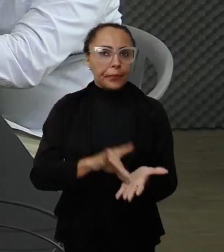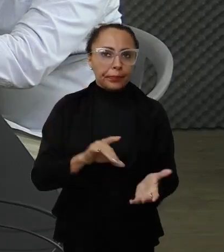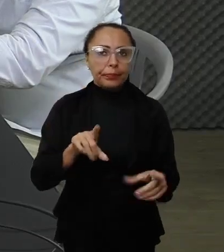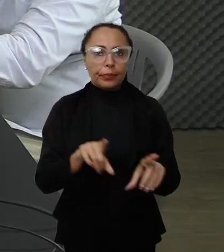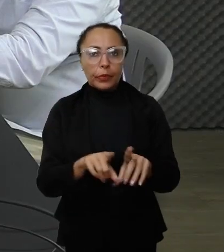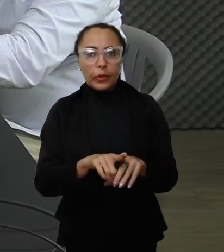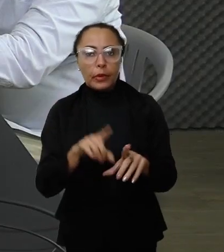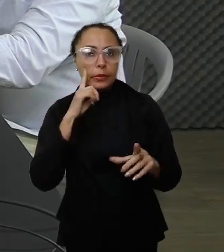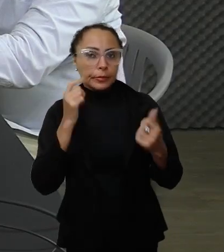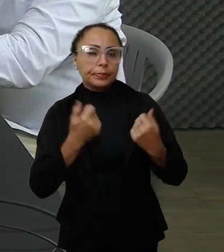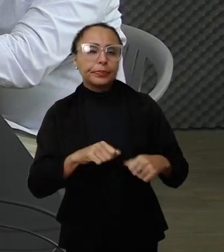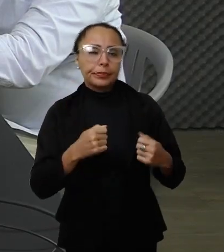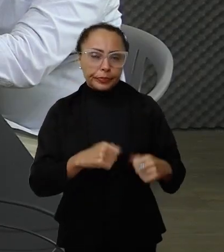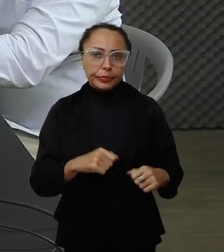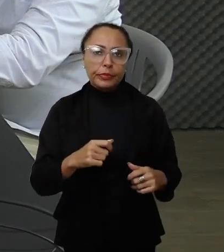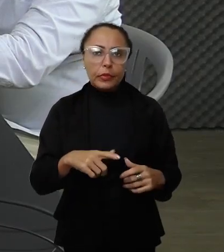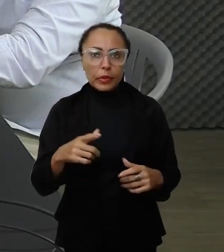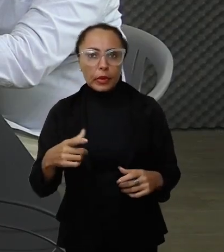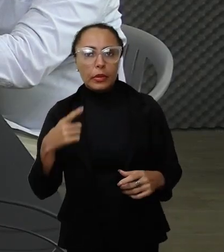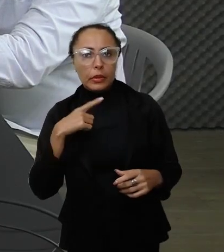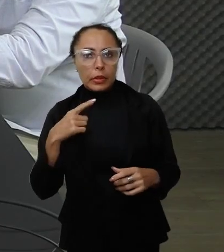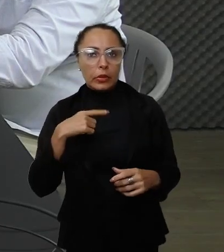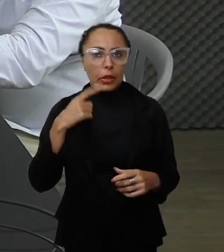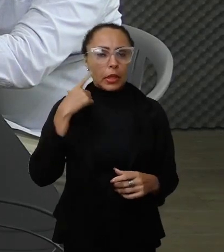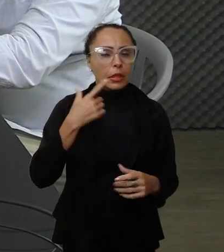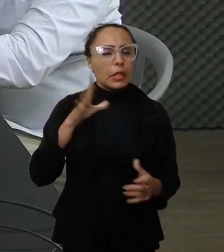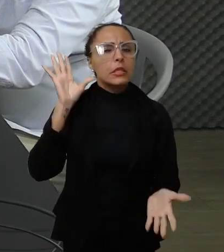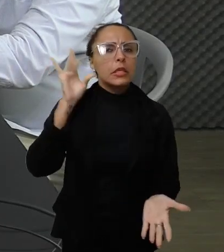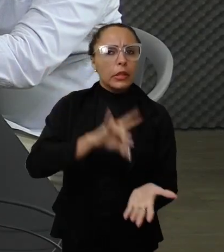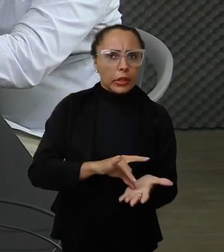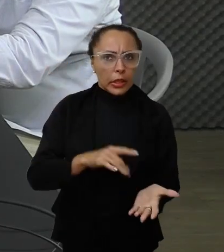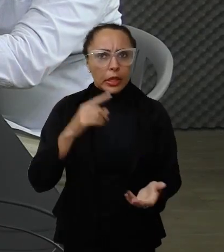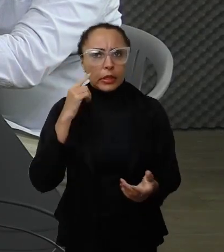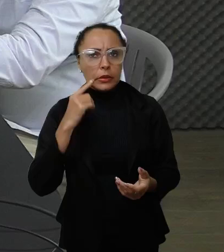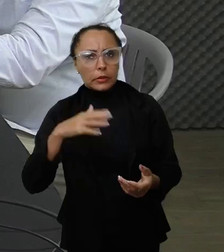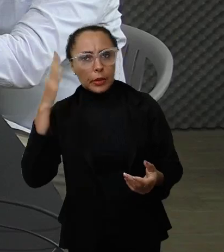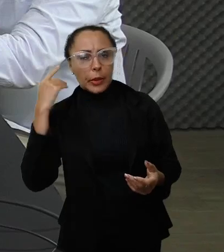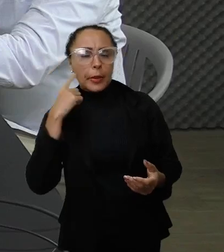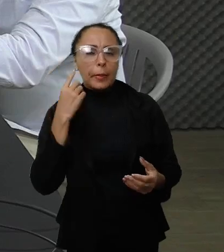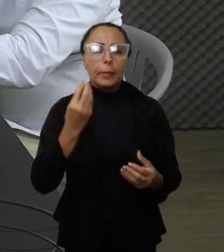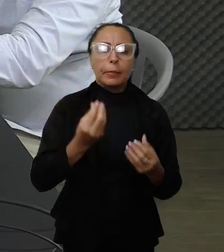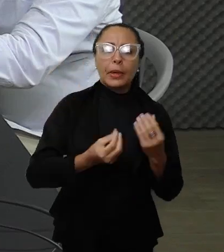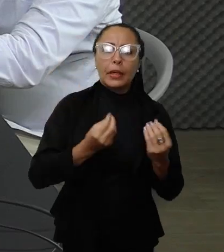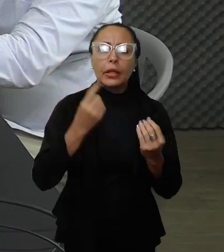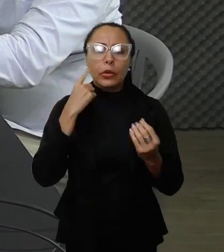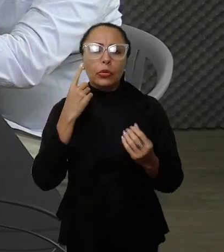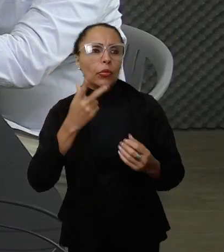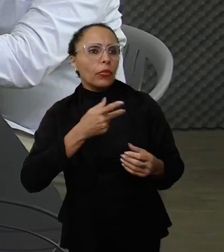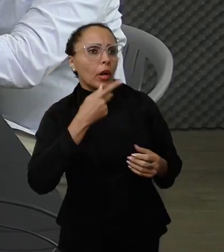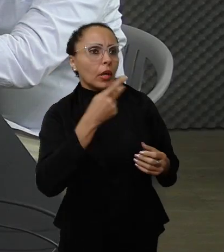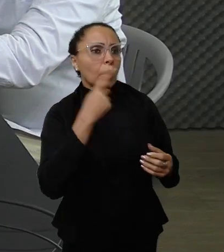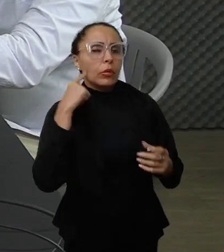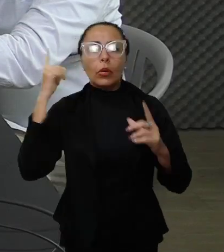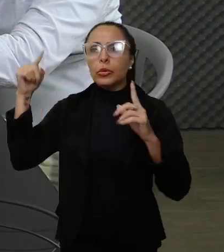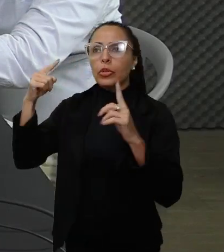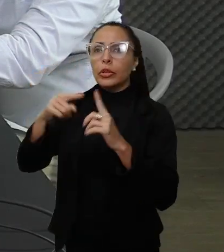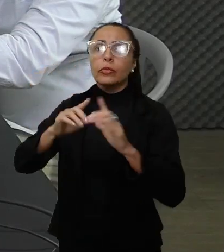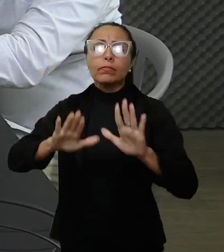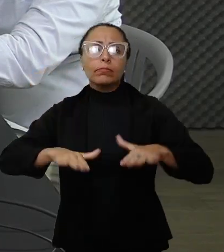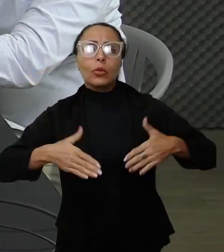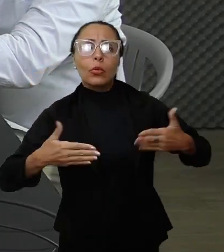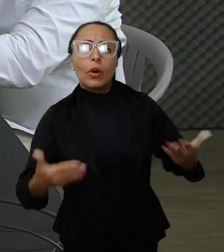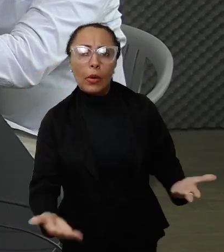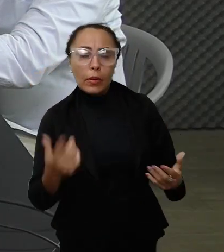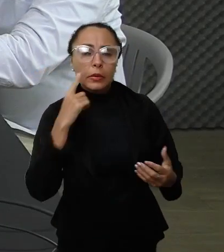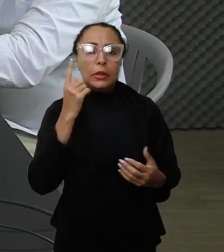ela precisa realmente ter esse caráter assertivo, saber para quem eu estou falando, qual o objetivo que eu estou falando, para